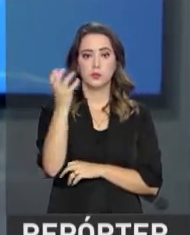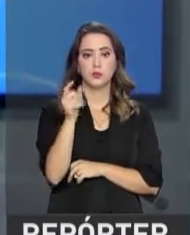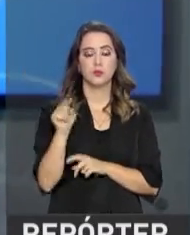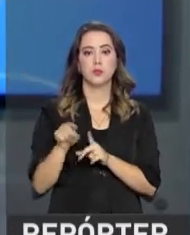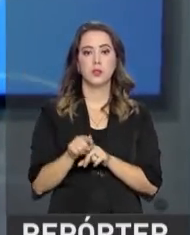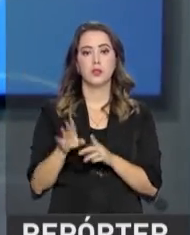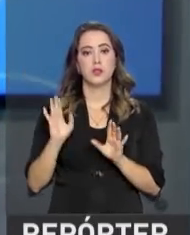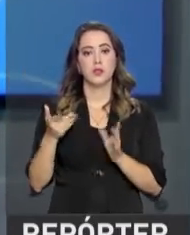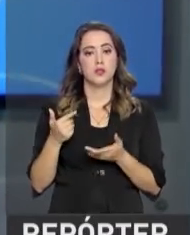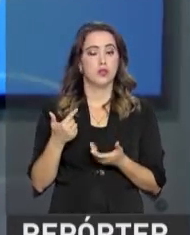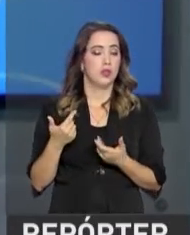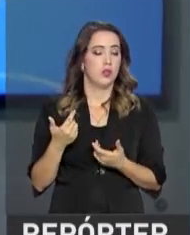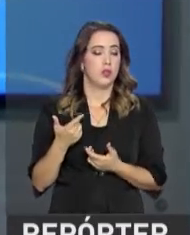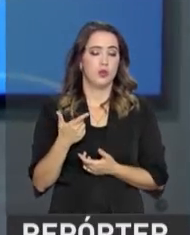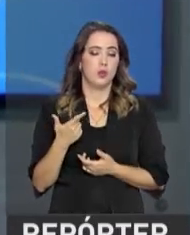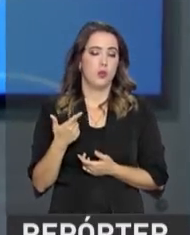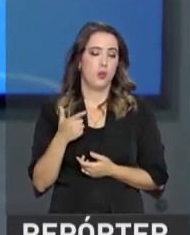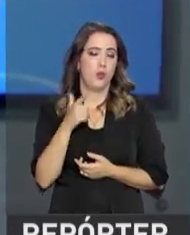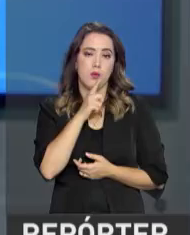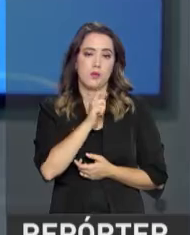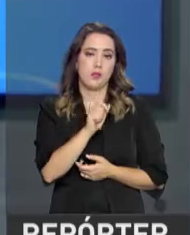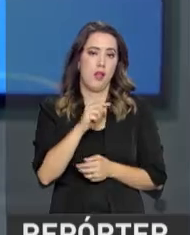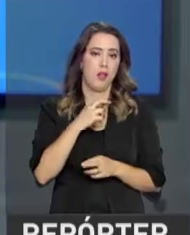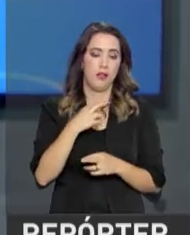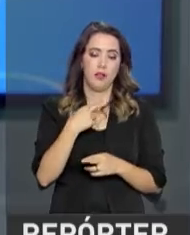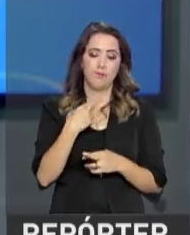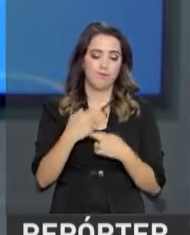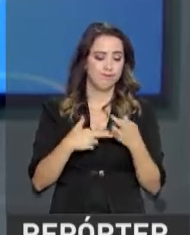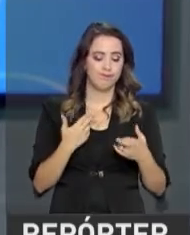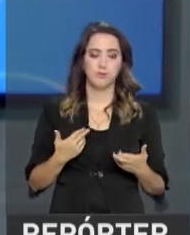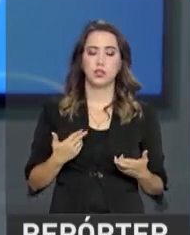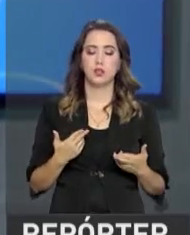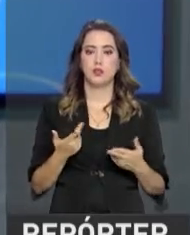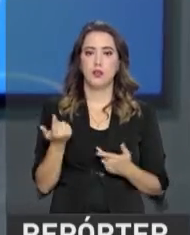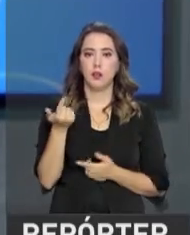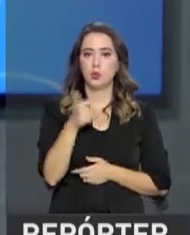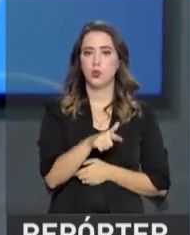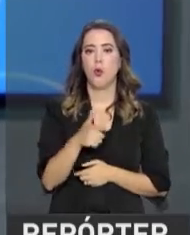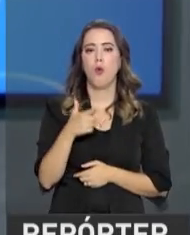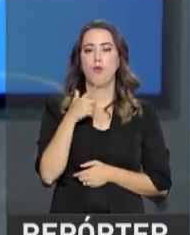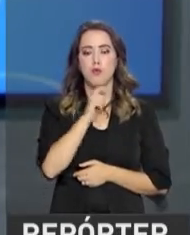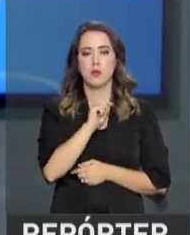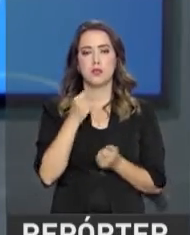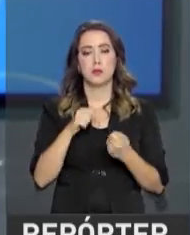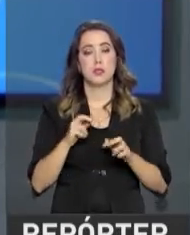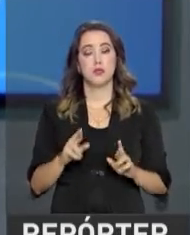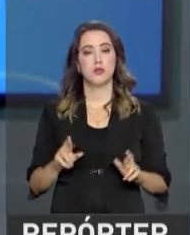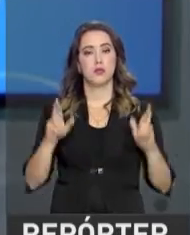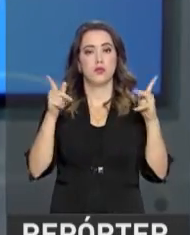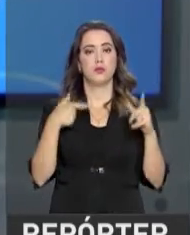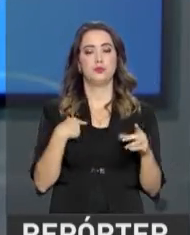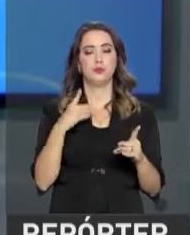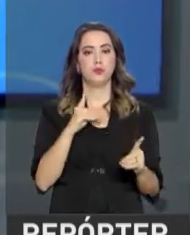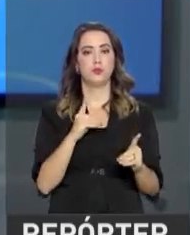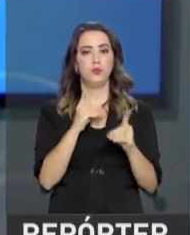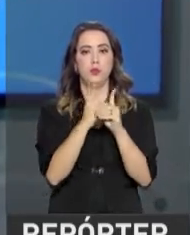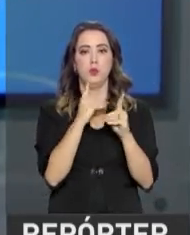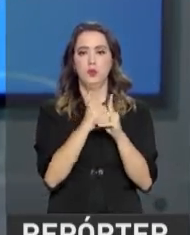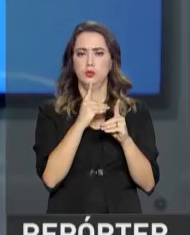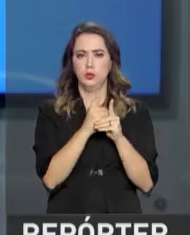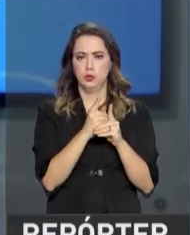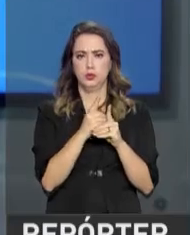a natureza já não consegue repor, ela tem que ser diferenciada. Então, esse primeiro encontro